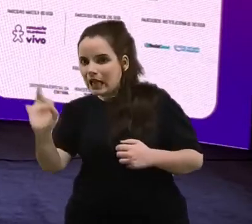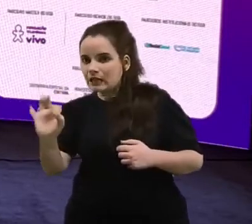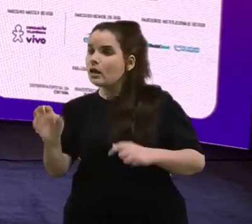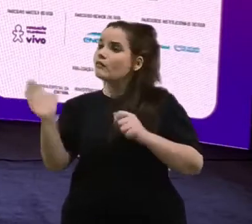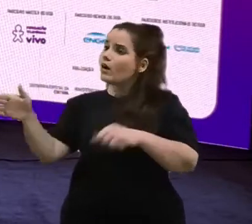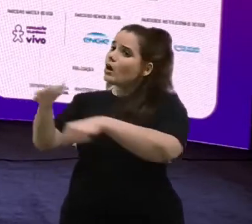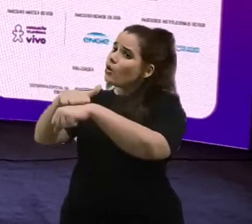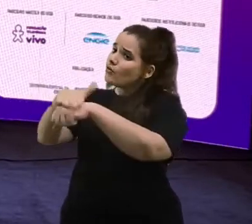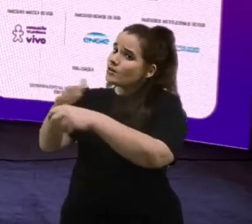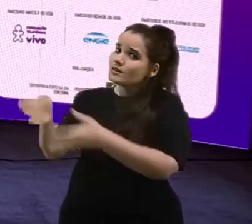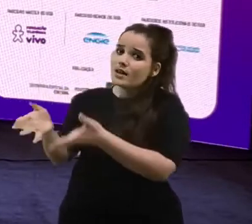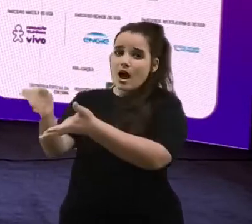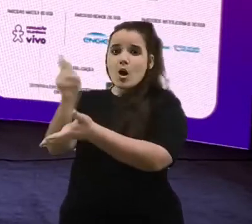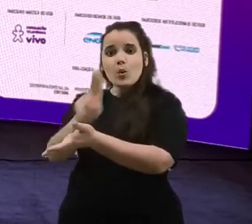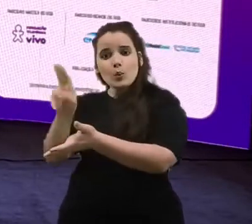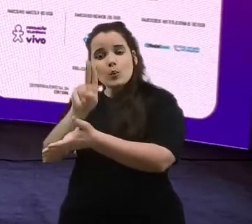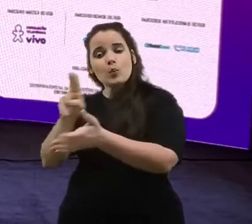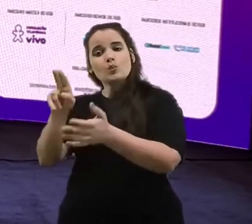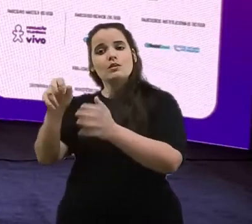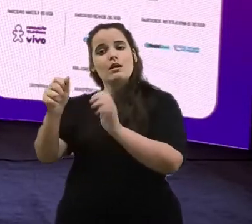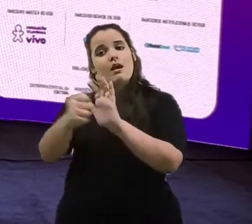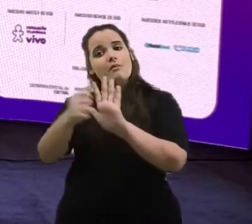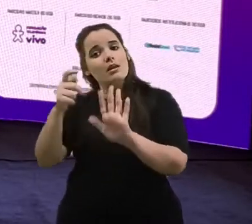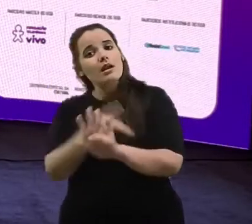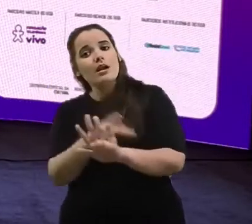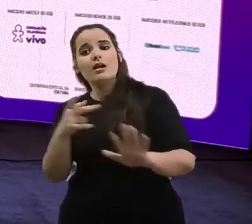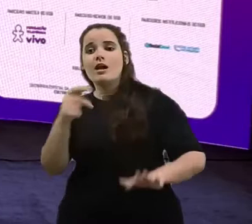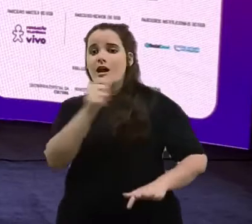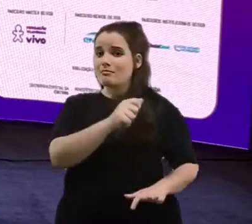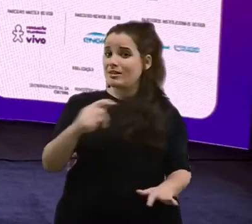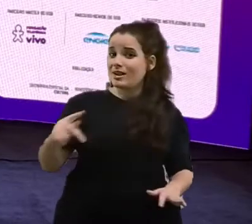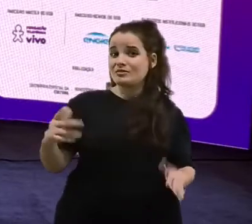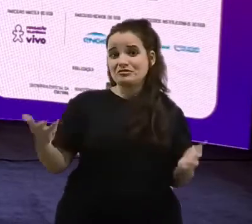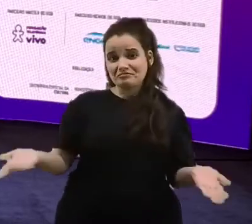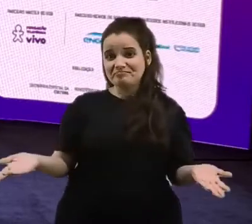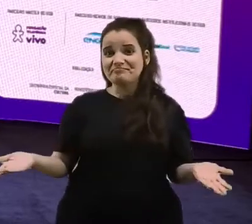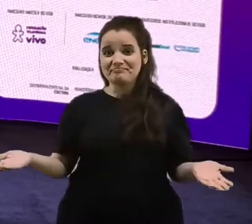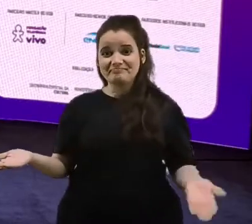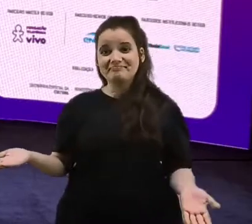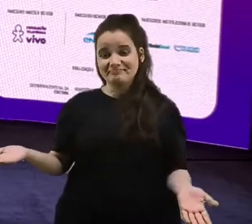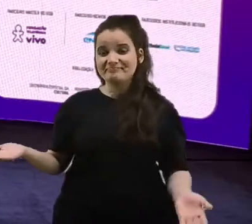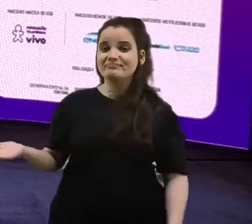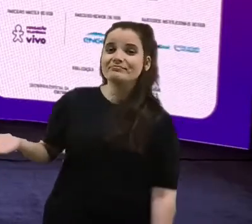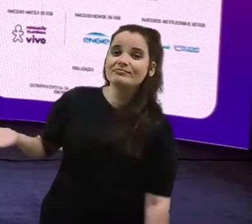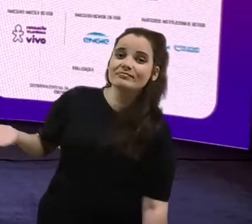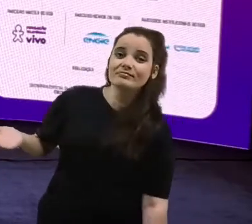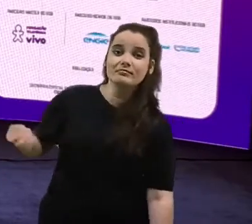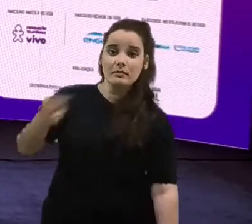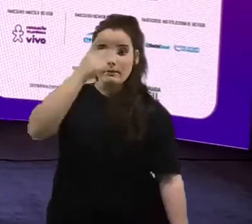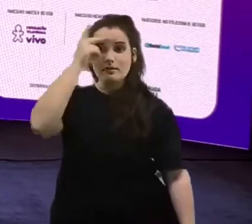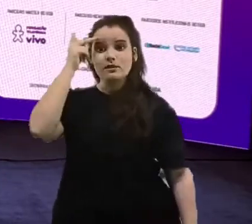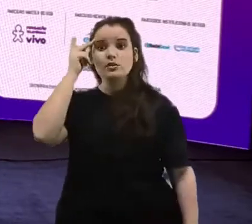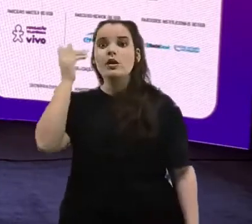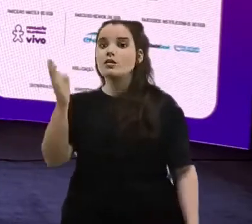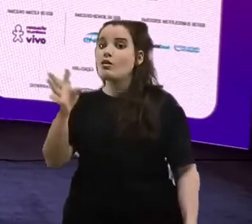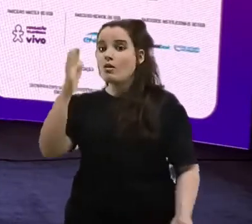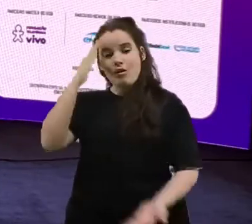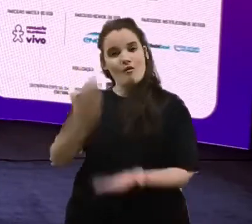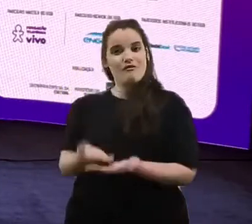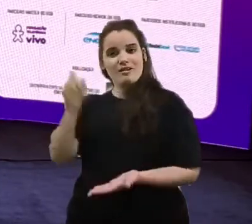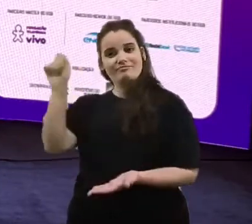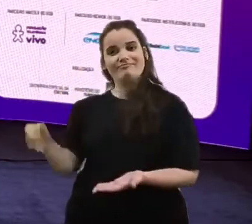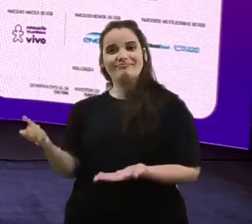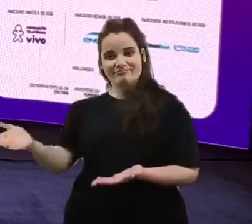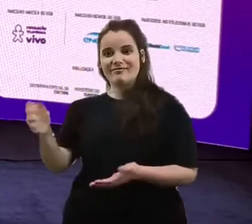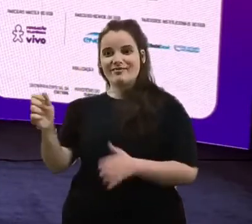compartilhando, né, com um aplicativo sério e reconhecido. Então, assim, mesmo que a gente não